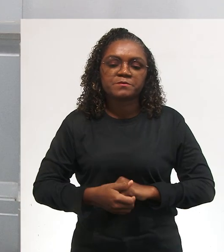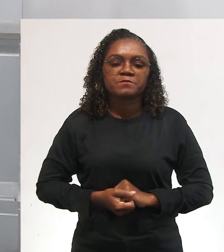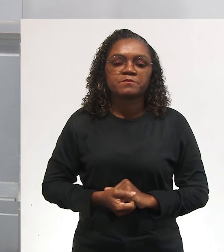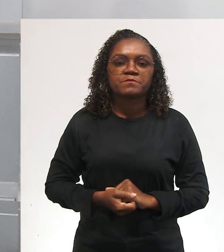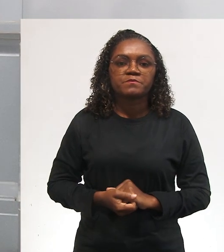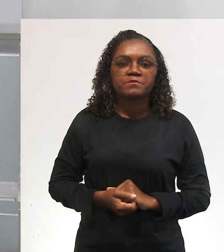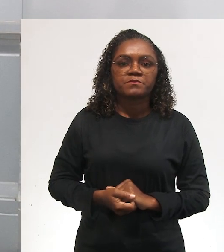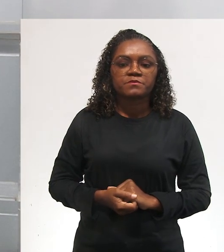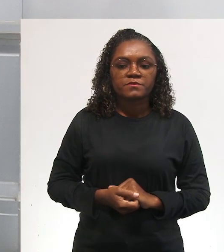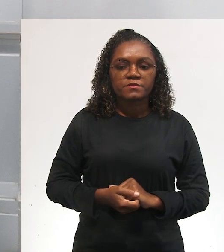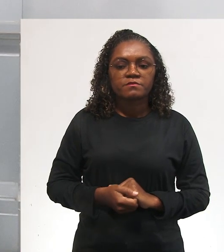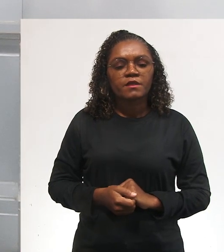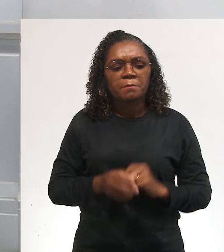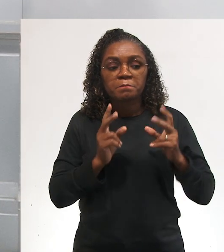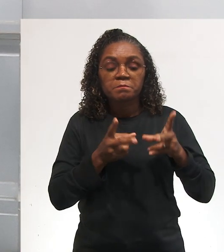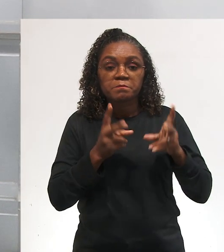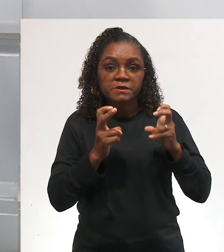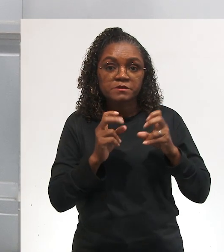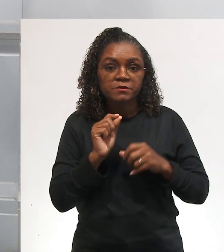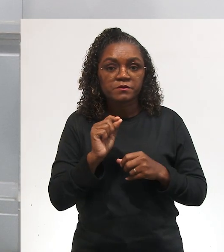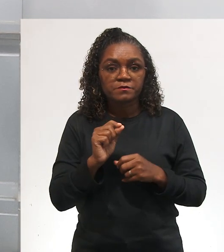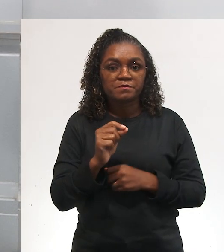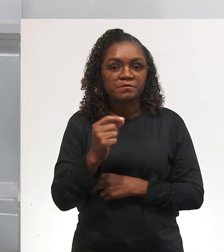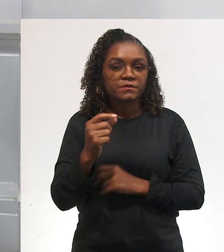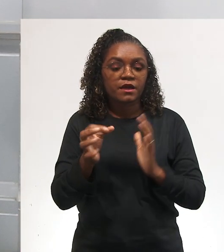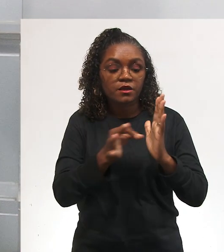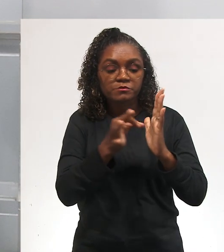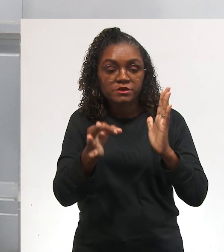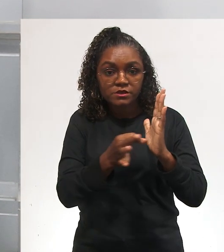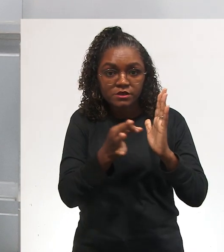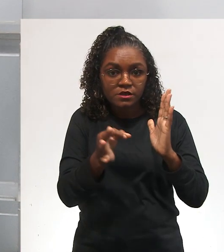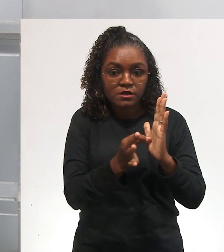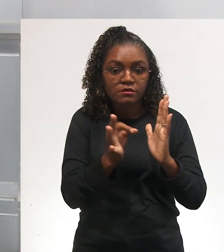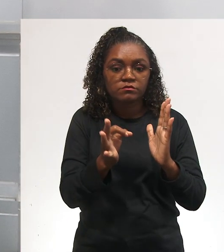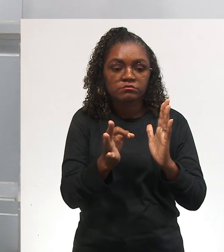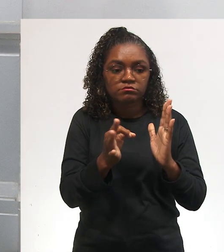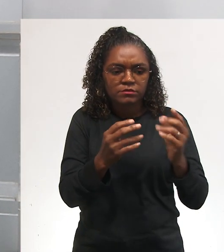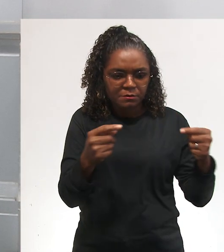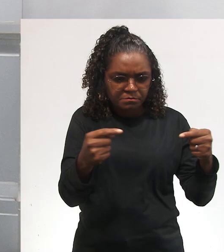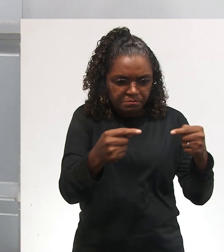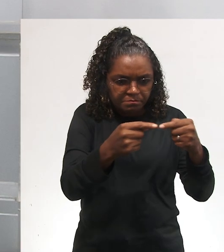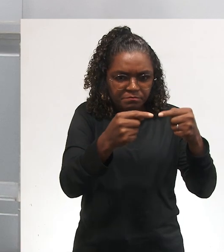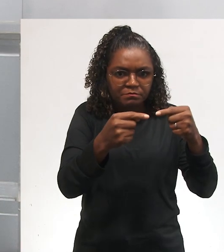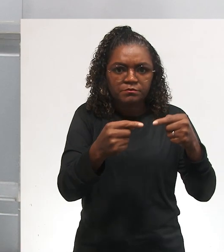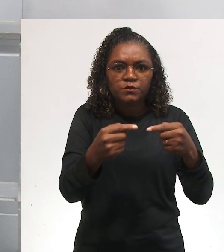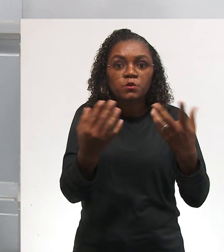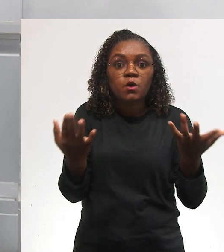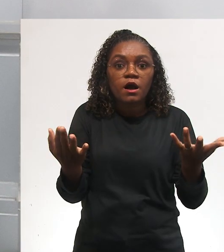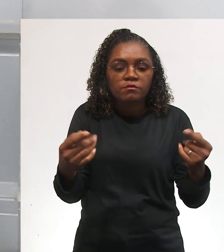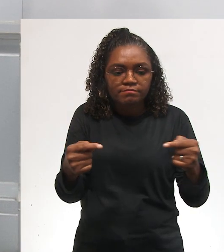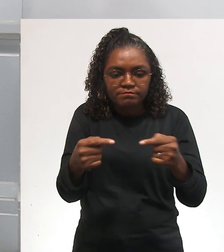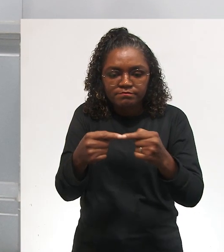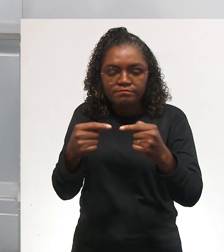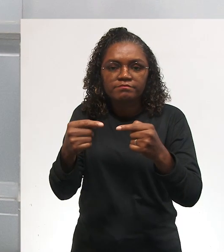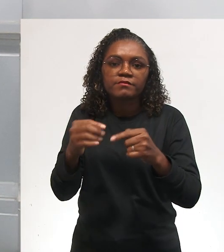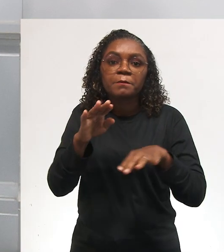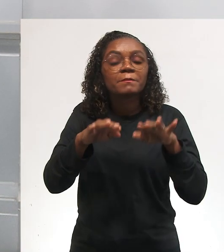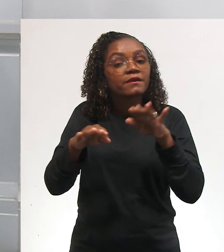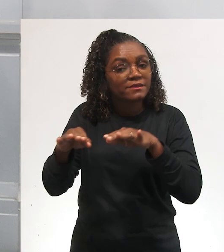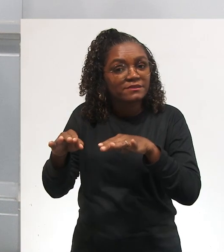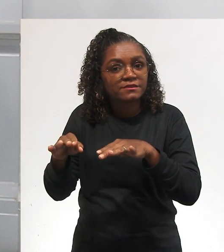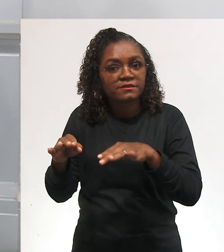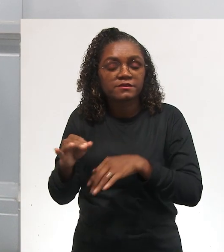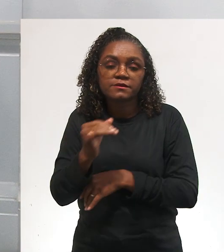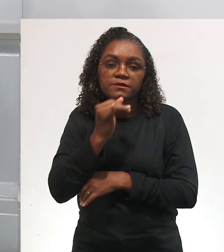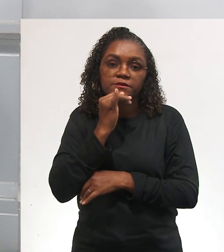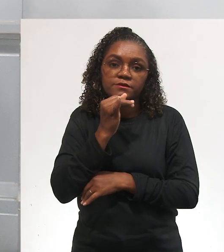vai observar o que aquelas ideias propostas elas têm em comum. Às vezes elas podem estar mais